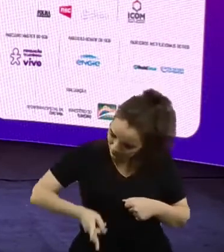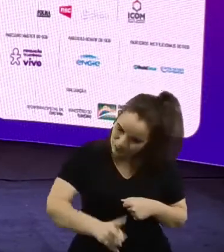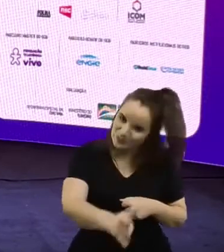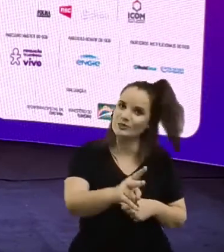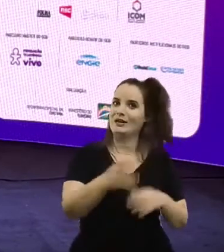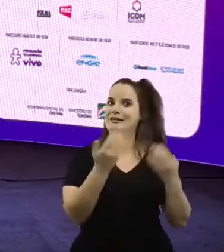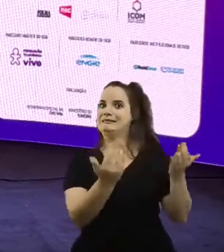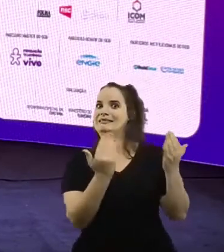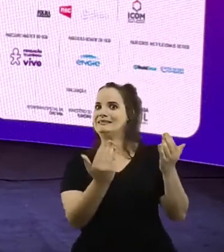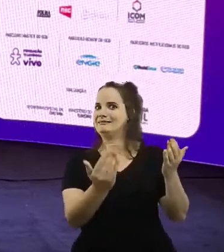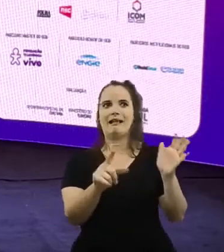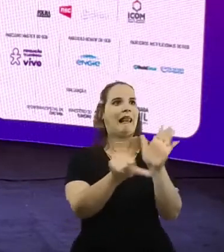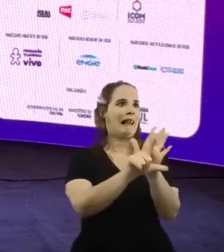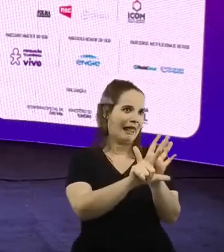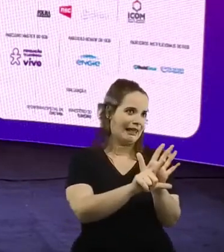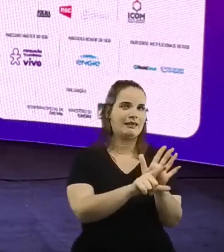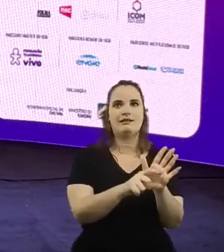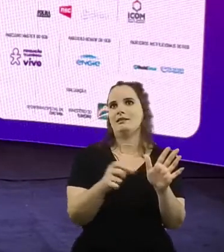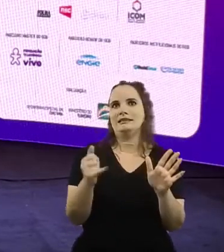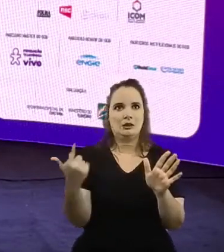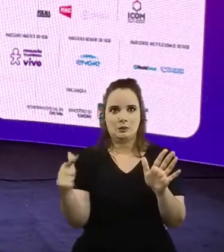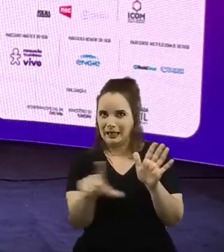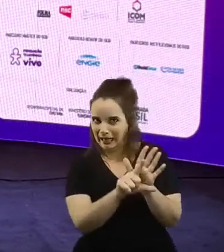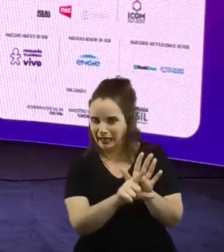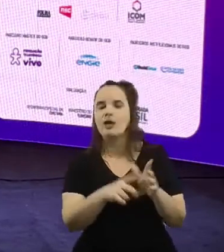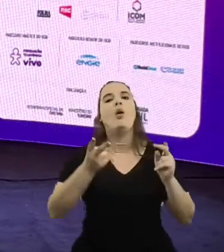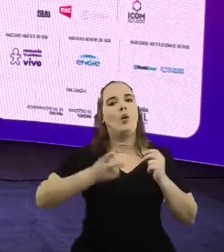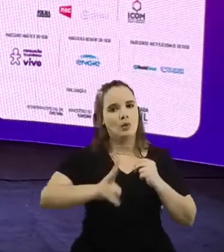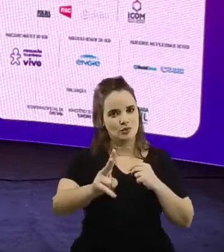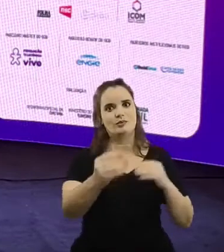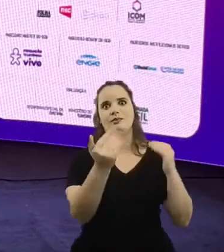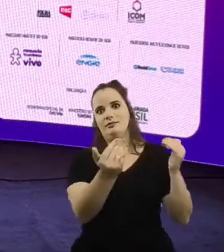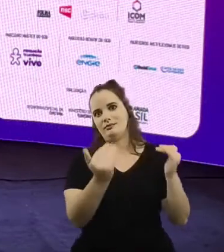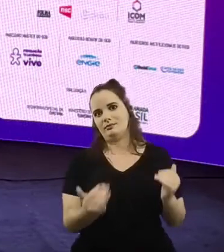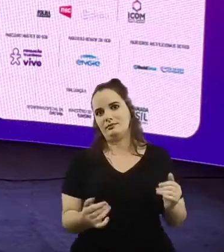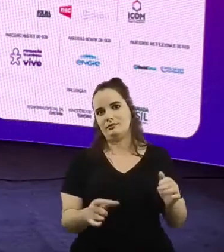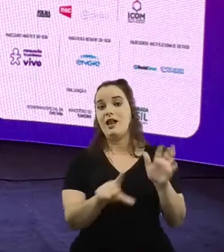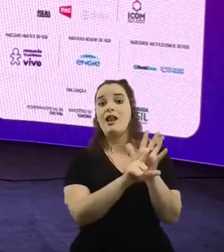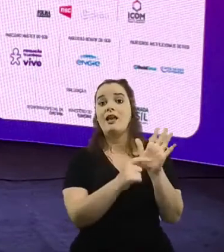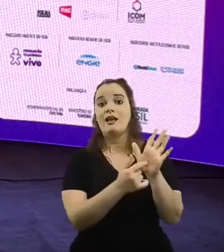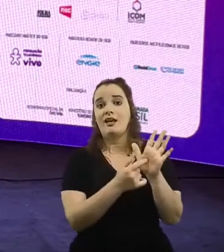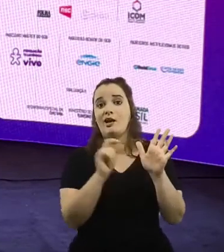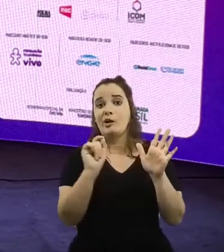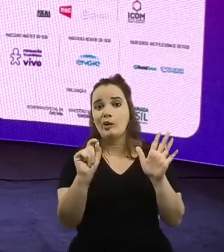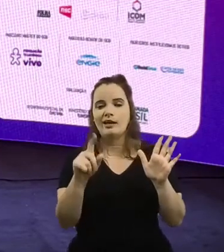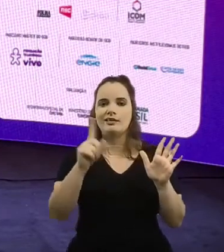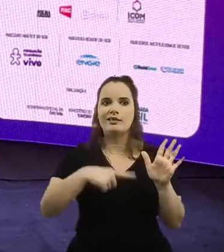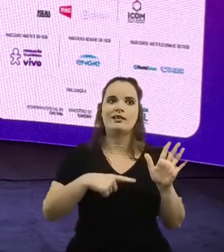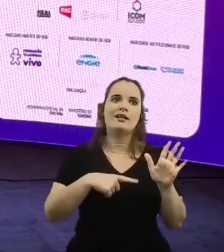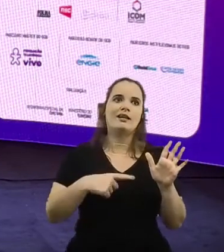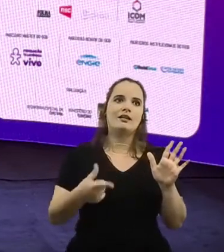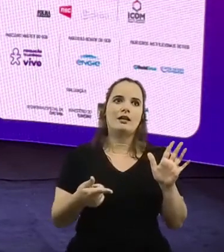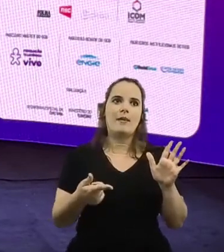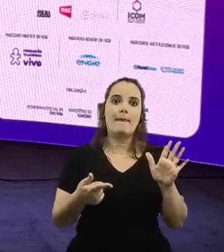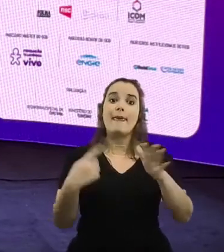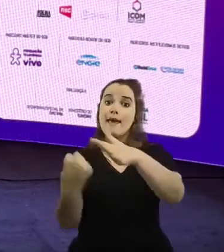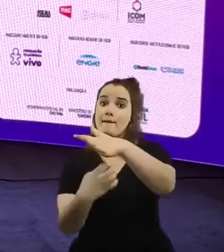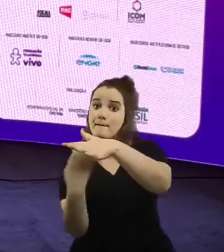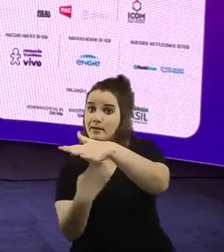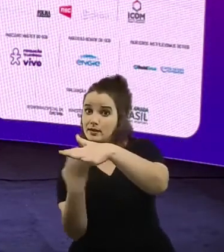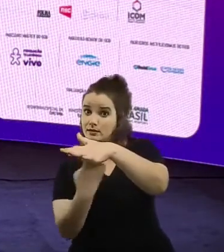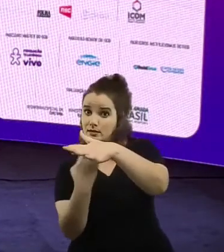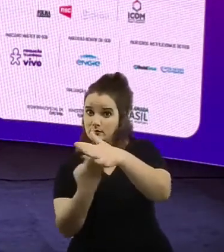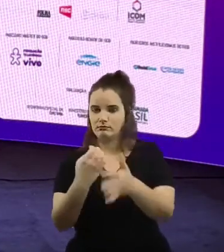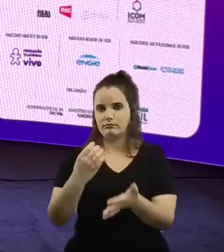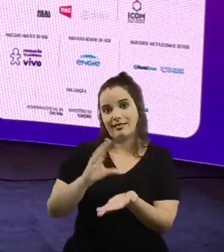Dados, ela traz um novo padrão, né, para como as empresas devem tratar dados dos